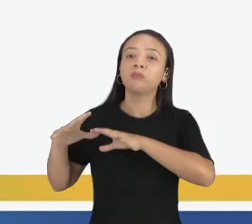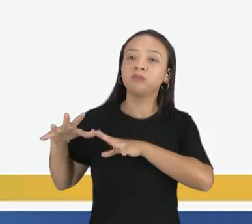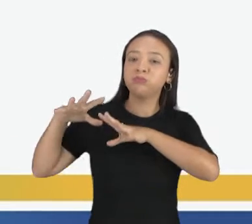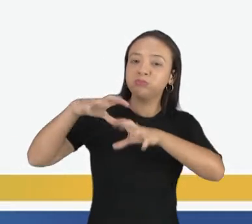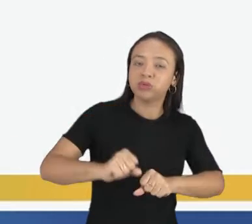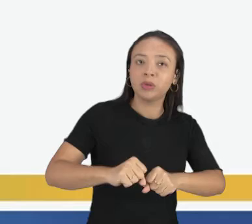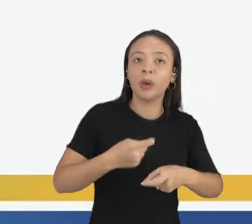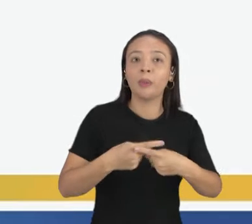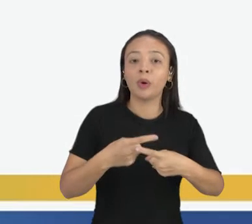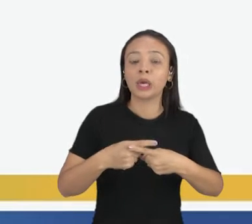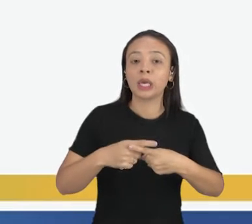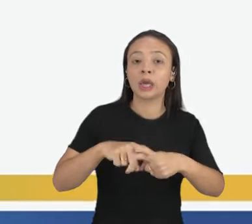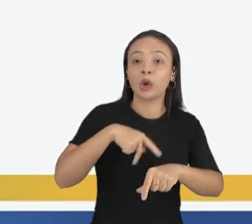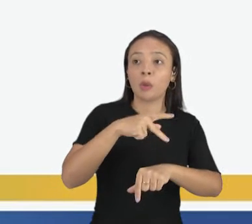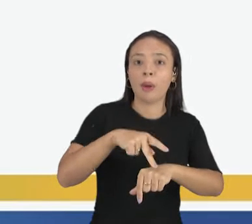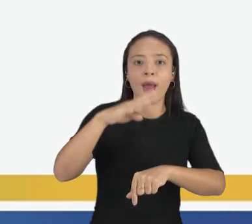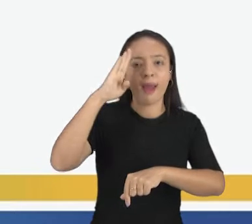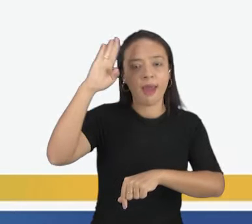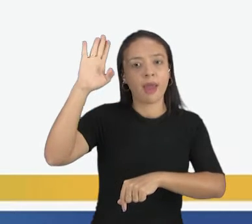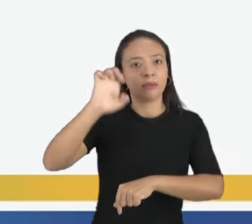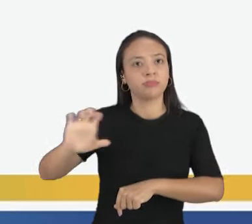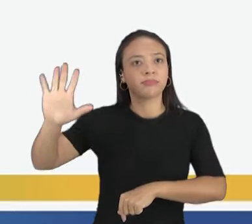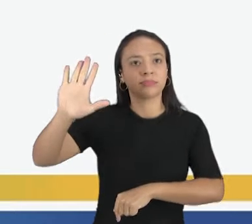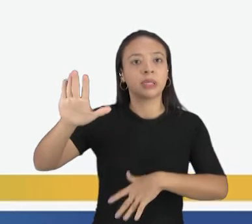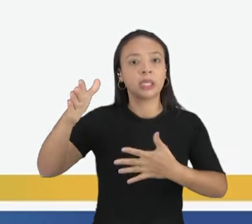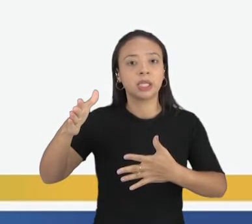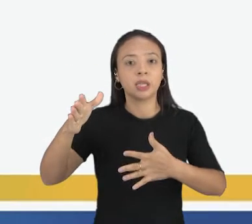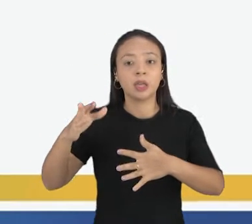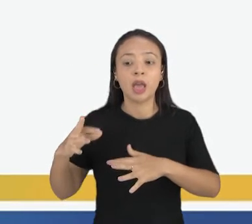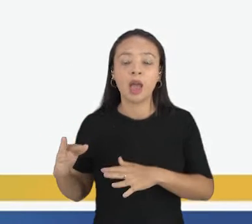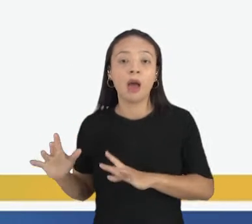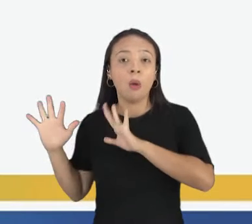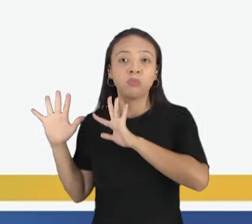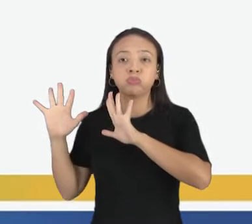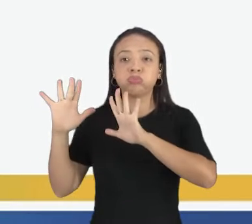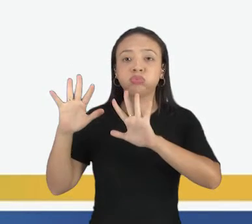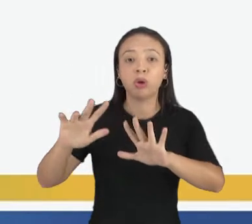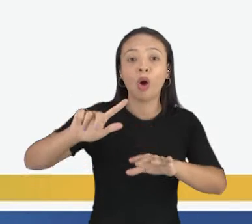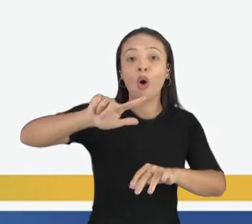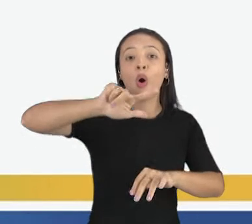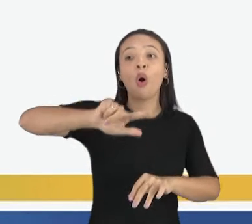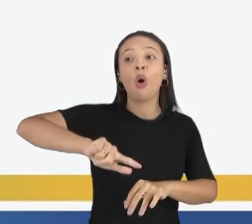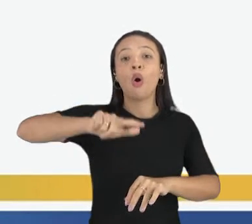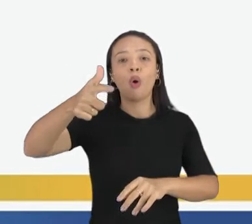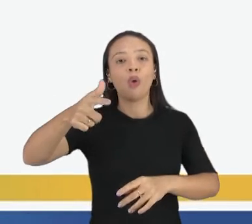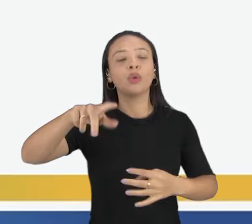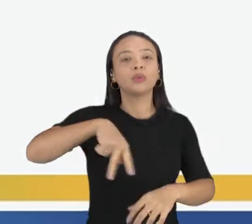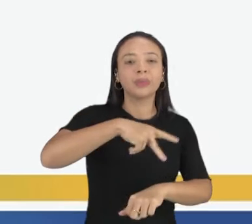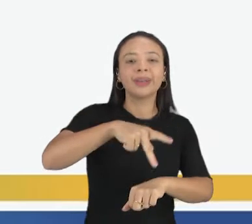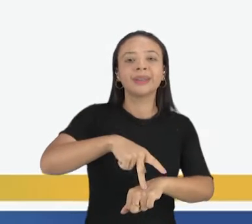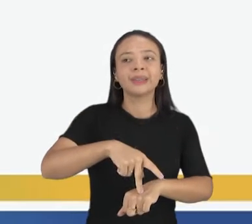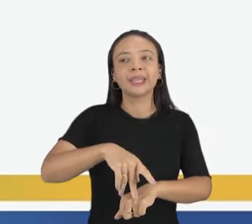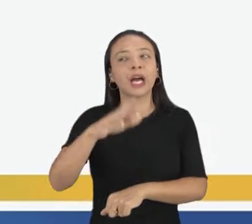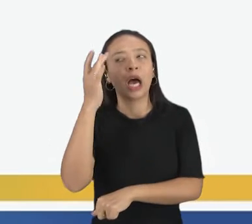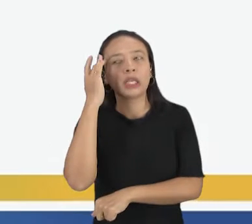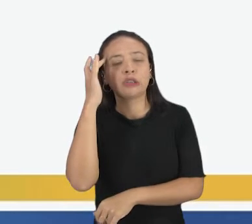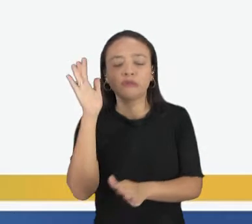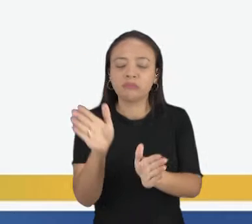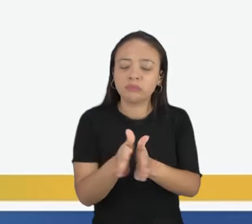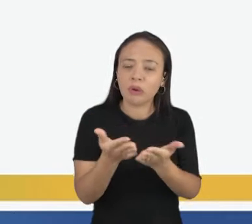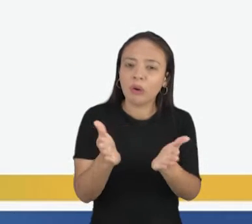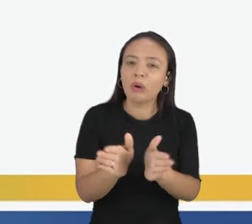nações ricas europeias, elas se lançam então em outros continentes que eles consideravam mais pobres, mais